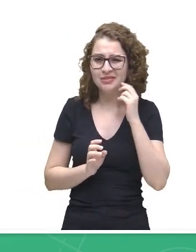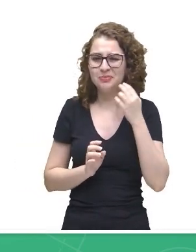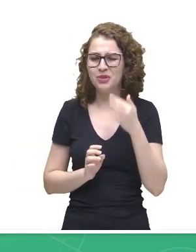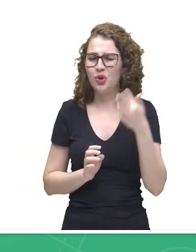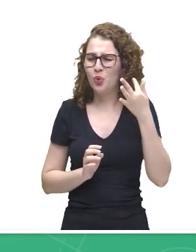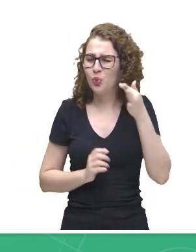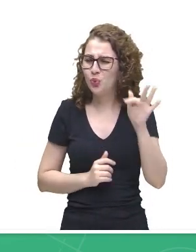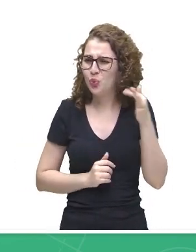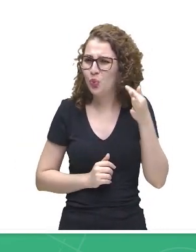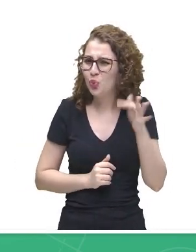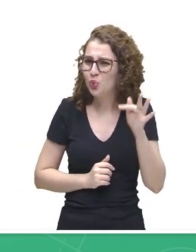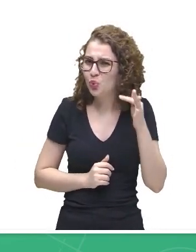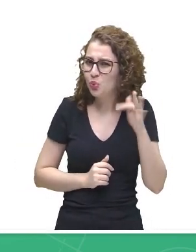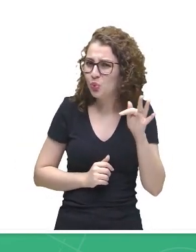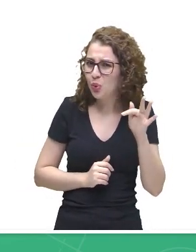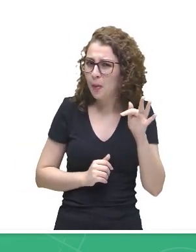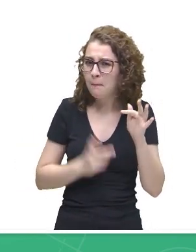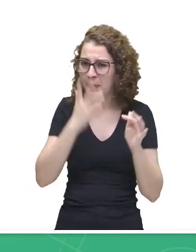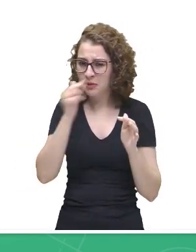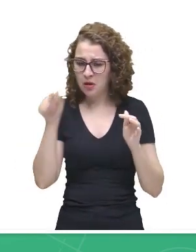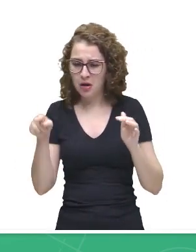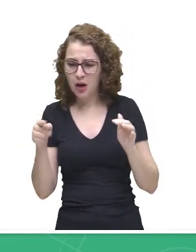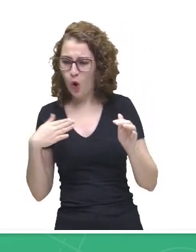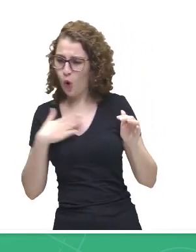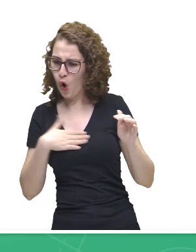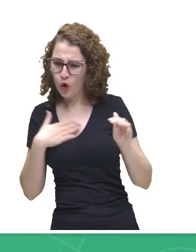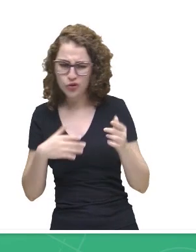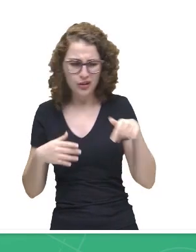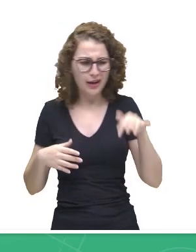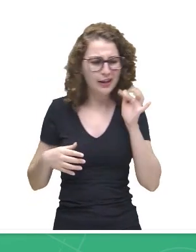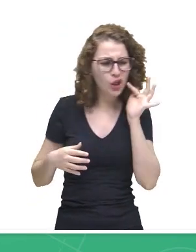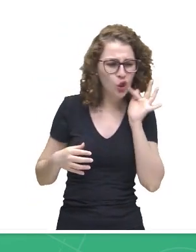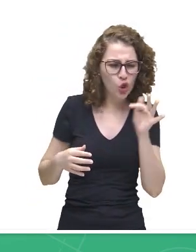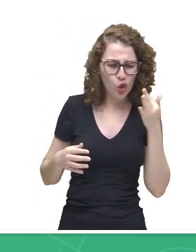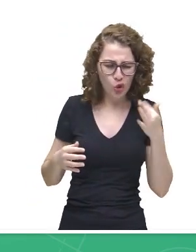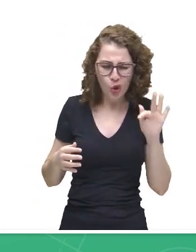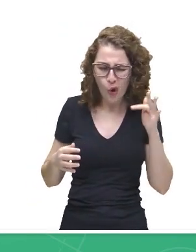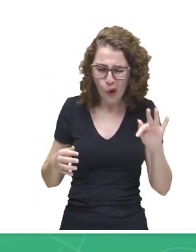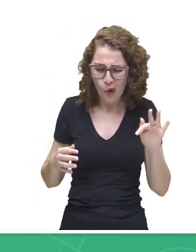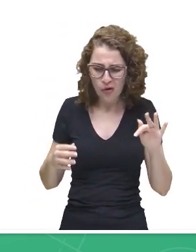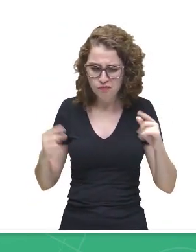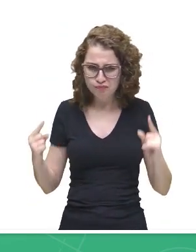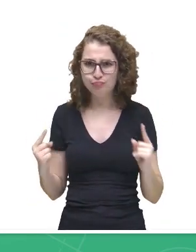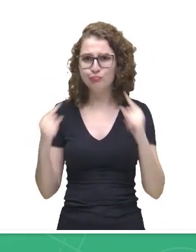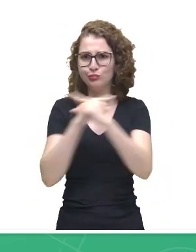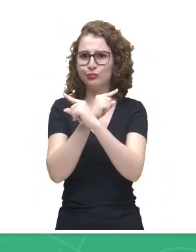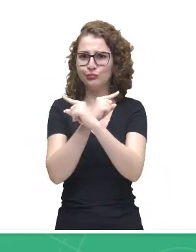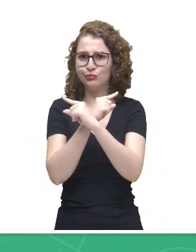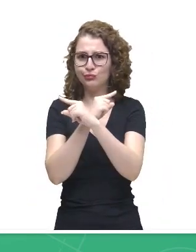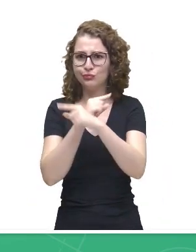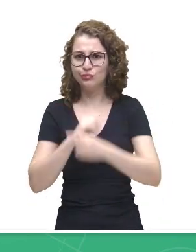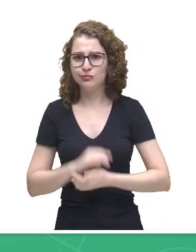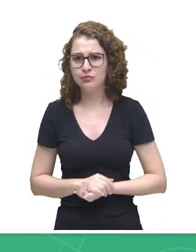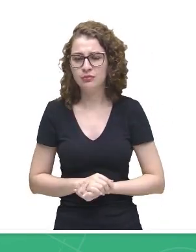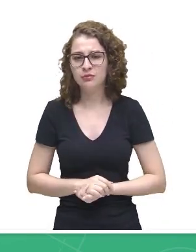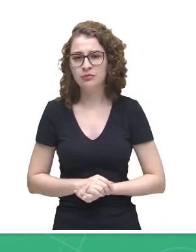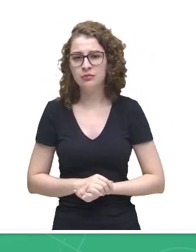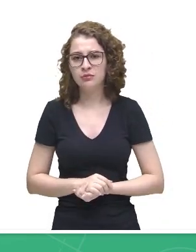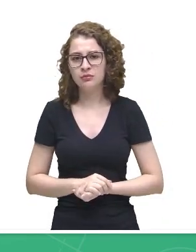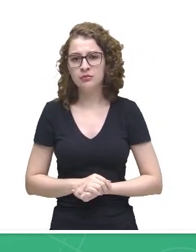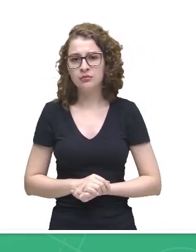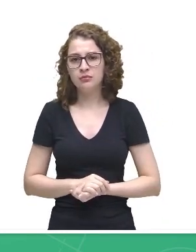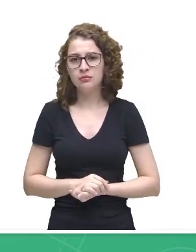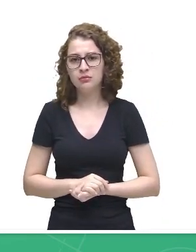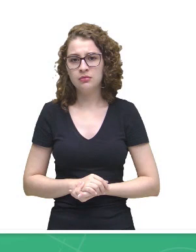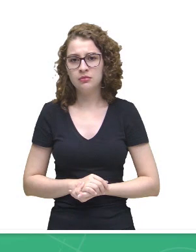aqui, mas machucam meus dentes, right? Então, o sorvete que é muito gelado, quem tem